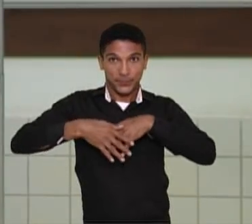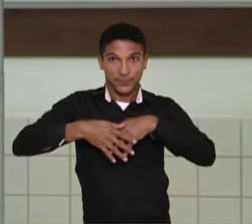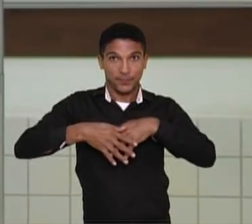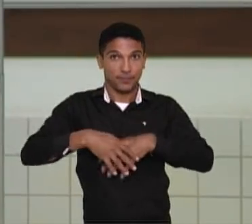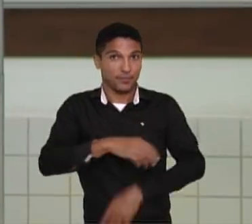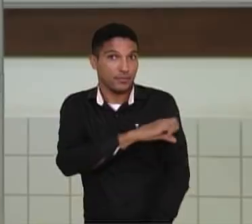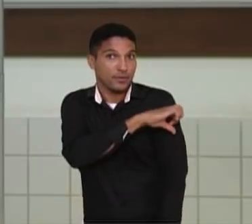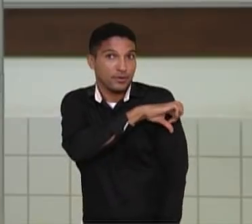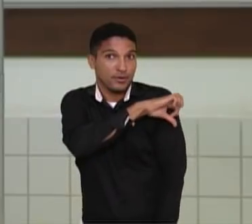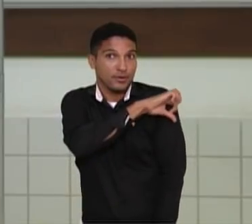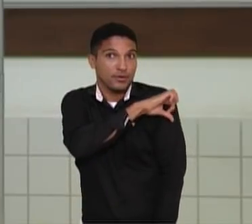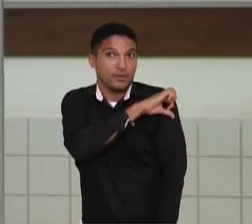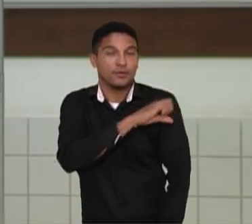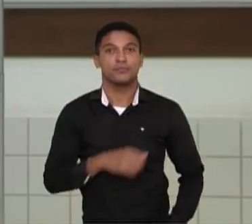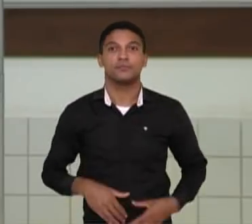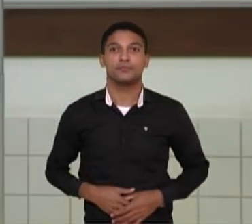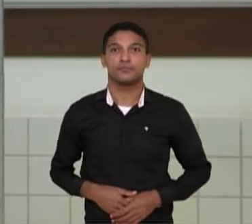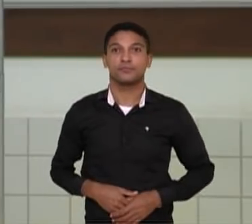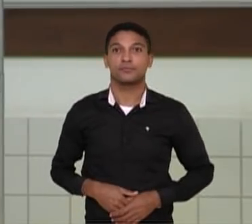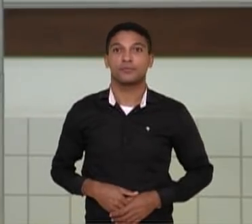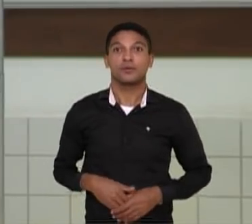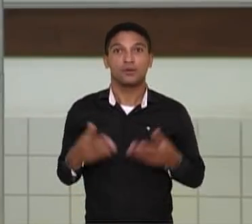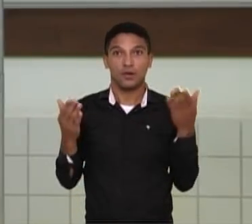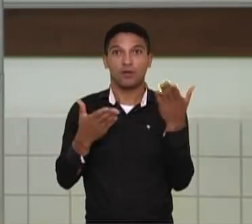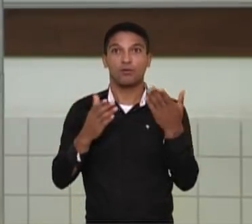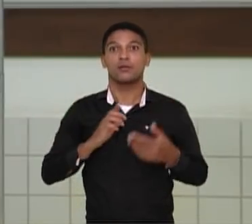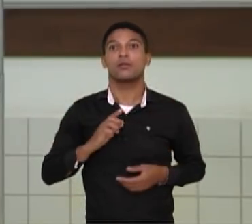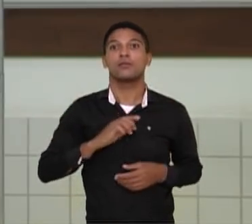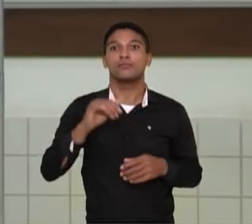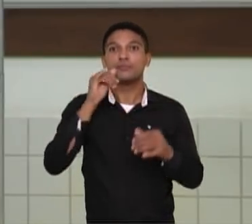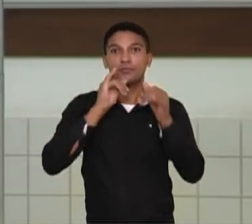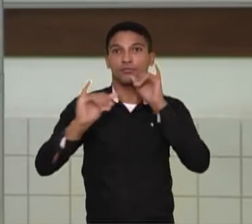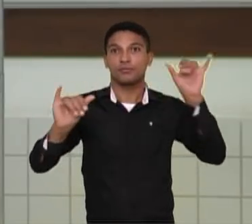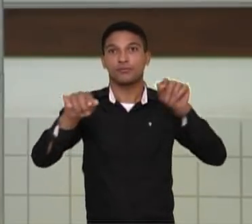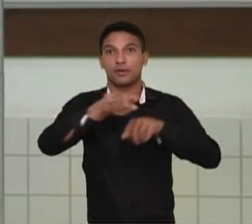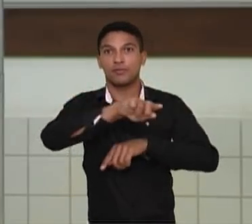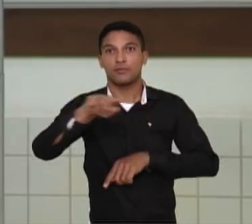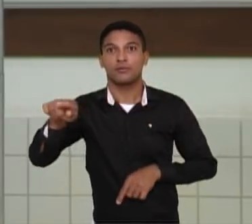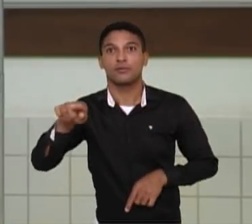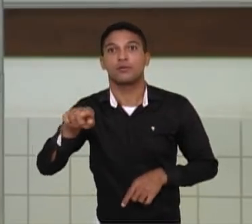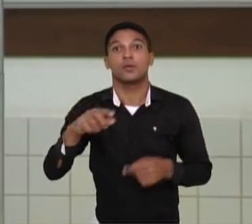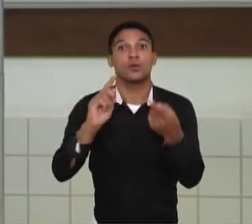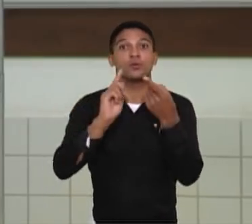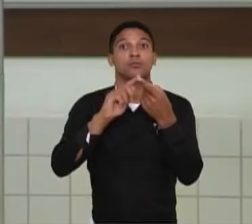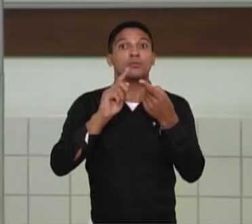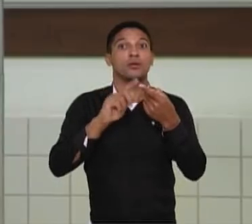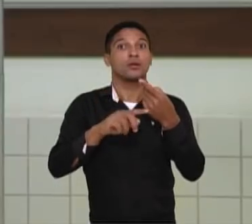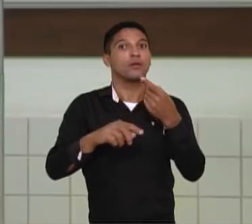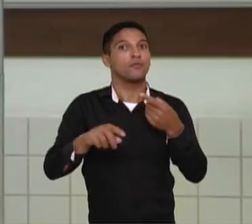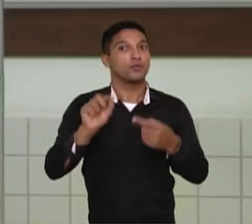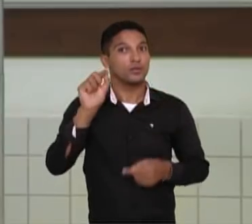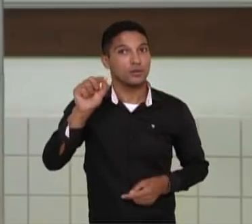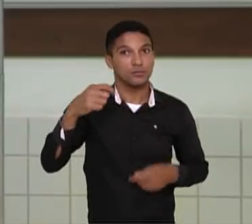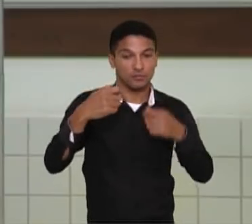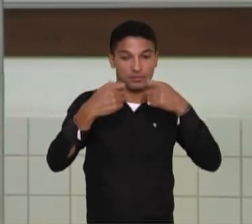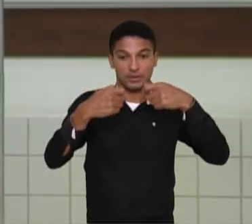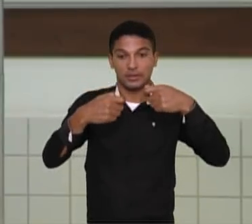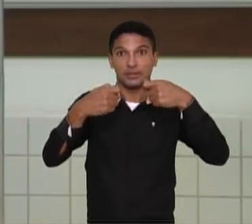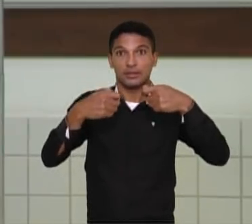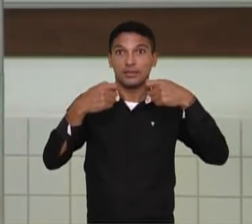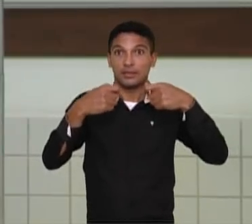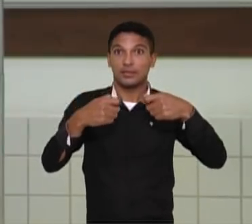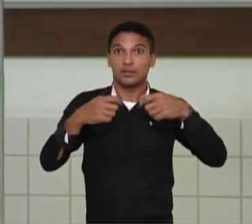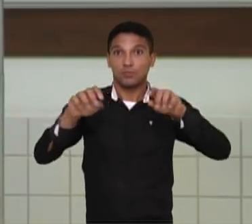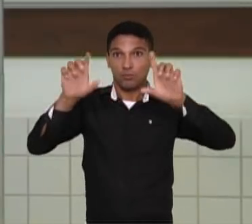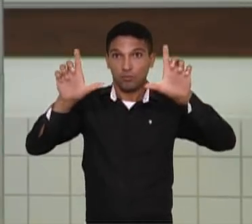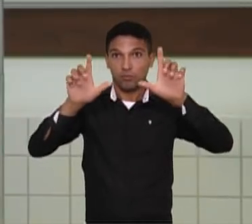iniciarmos a aula, eu tenho alguns recados para vocês. O primeiro, não esqueça de acessar